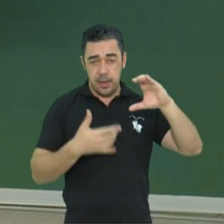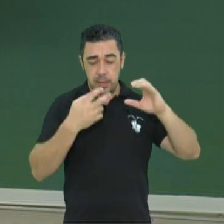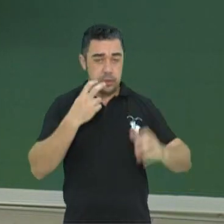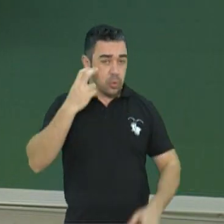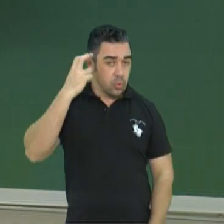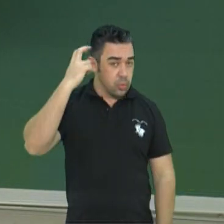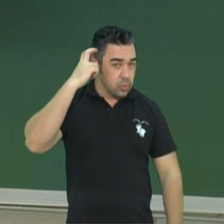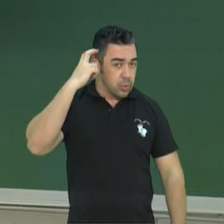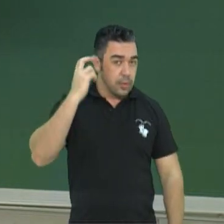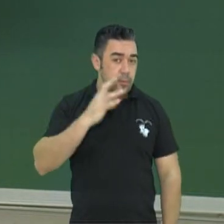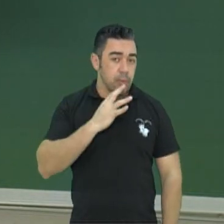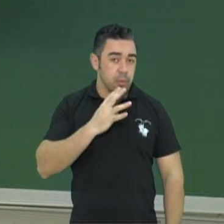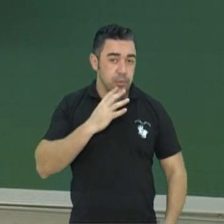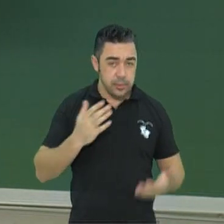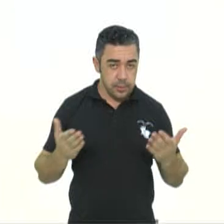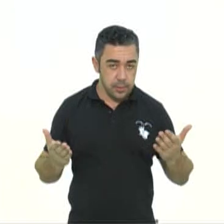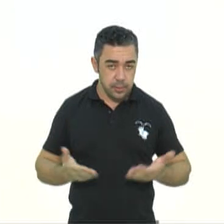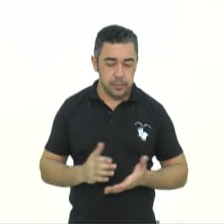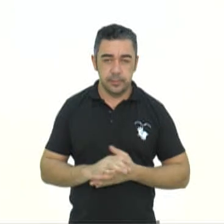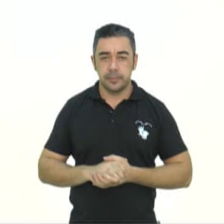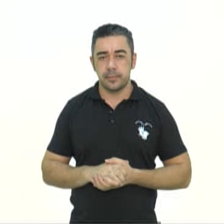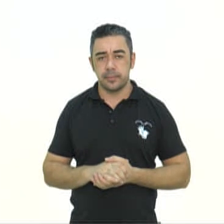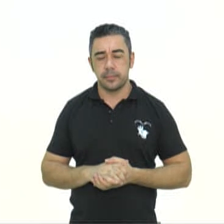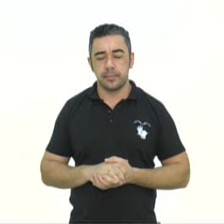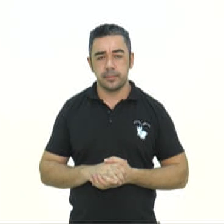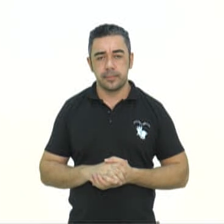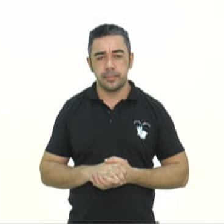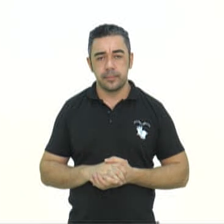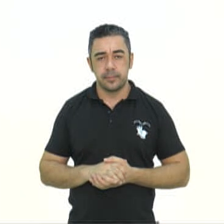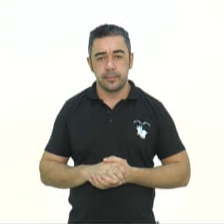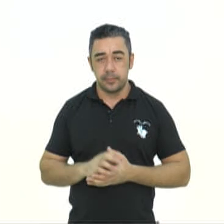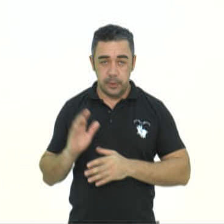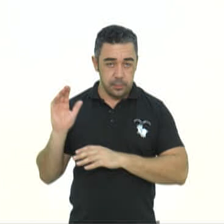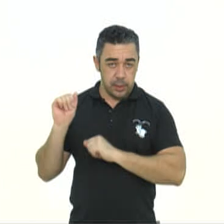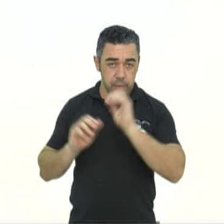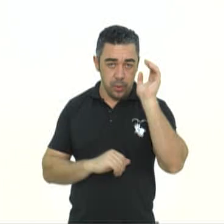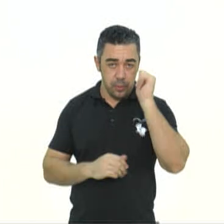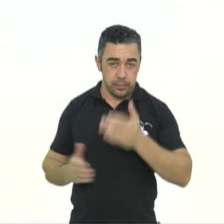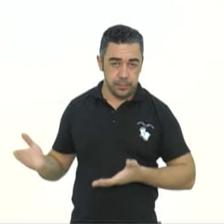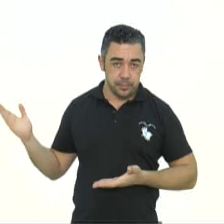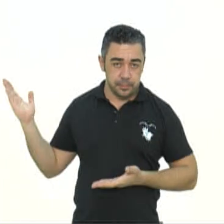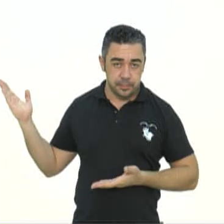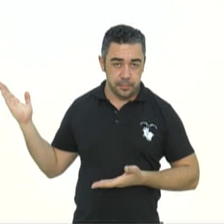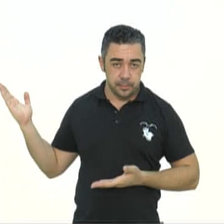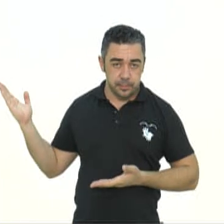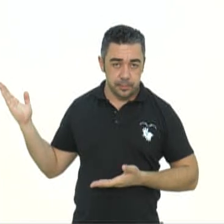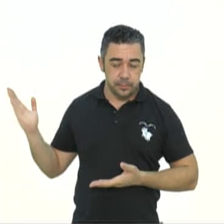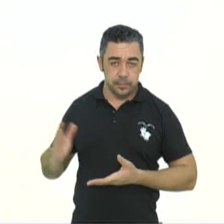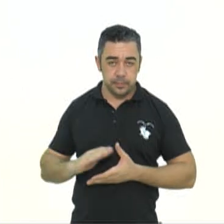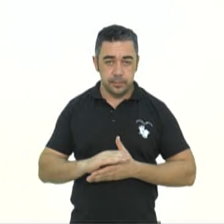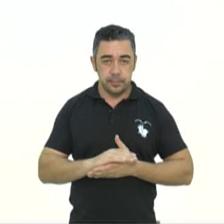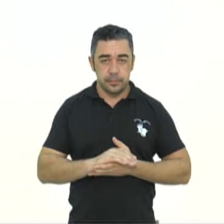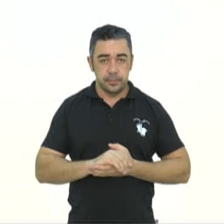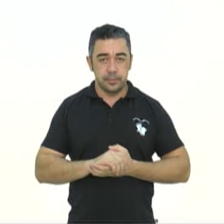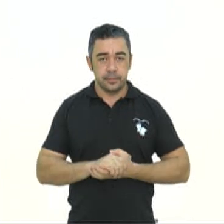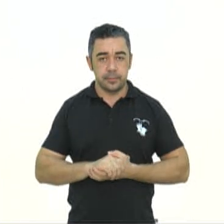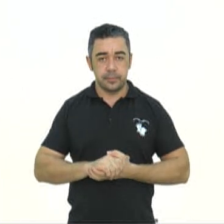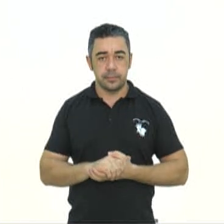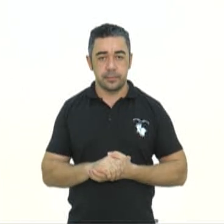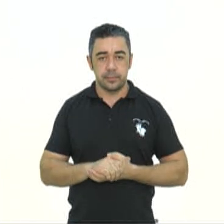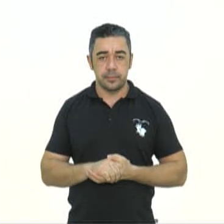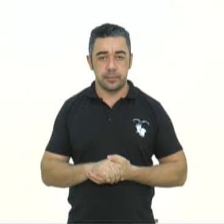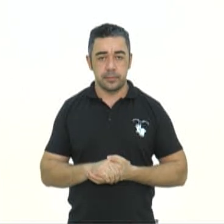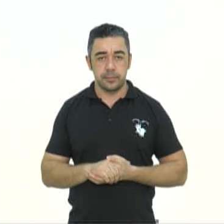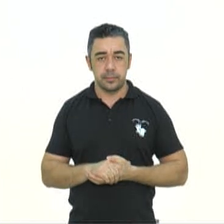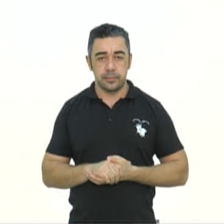vamos conhecê-los agora. Actualmente, la cultura colombiana se ve reflejada en una serie de manifestaciones